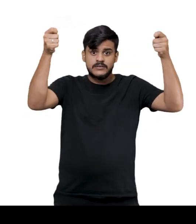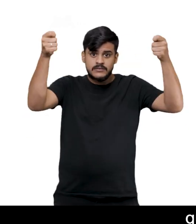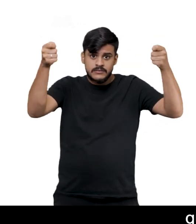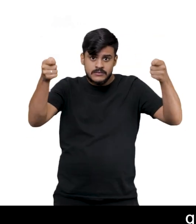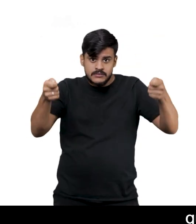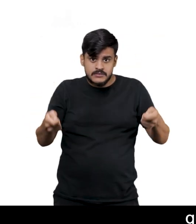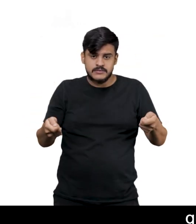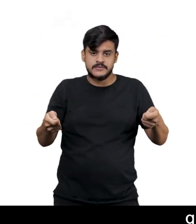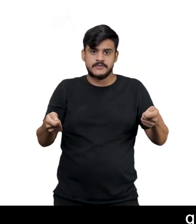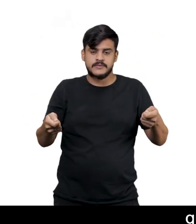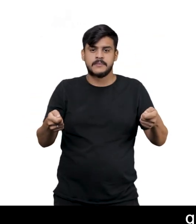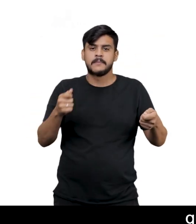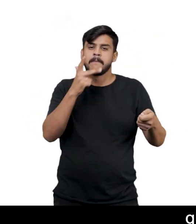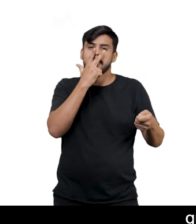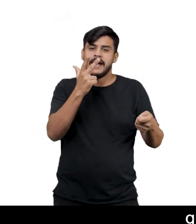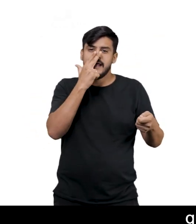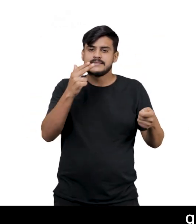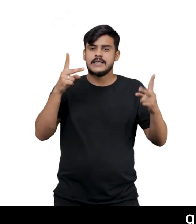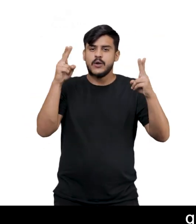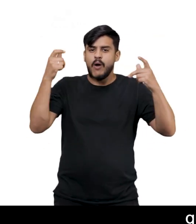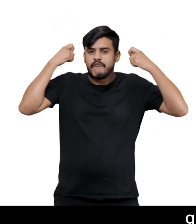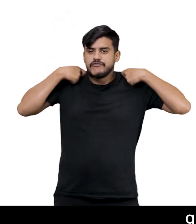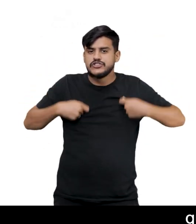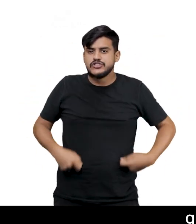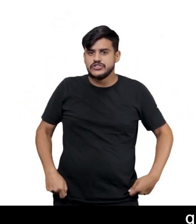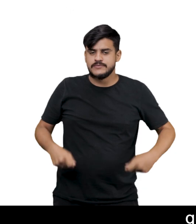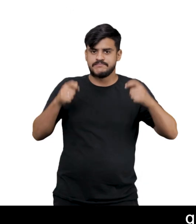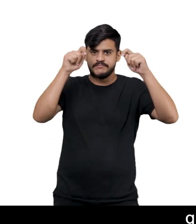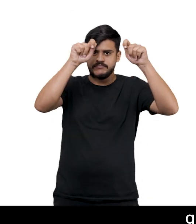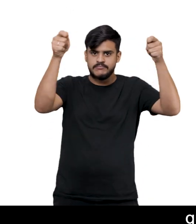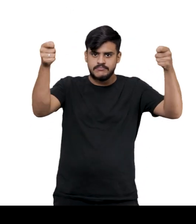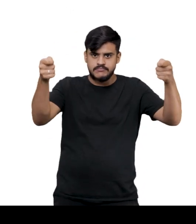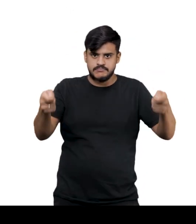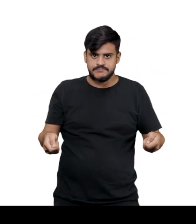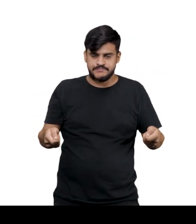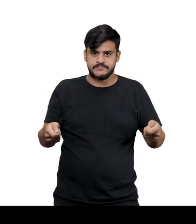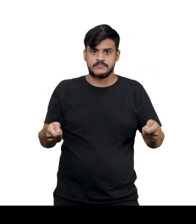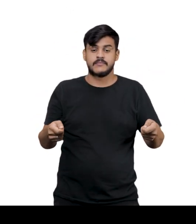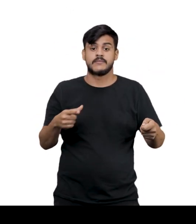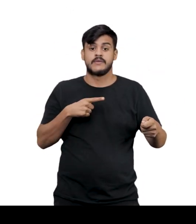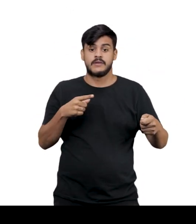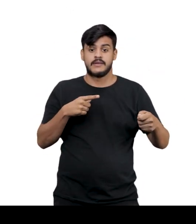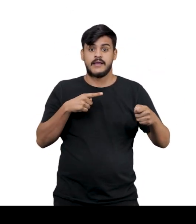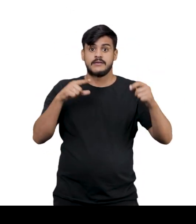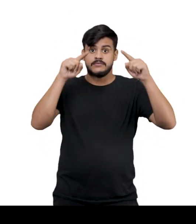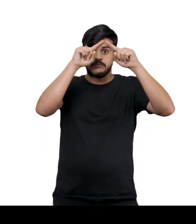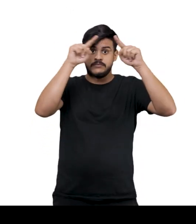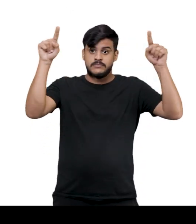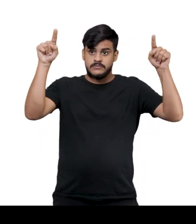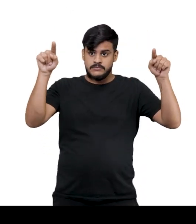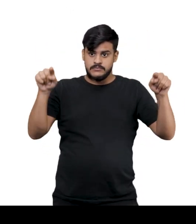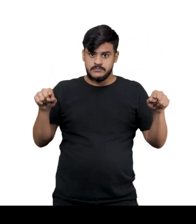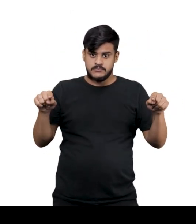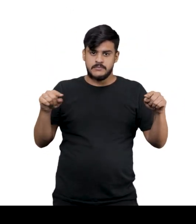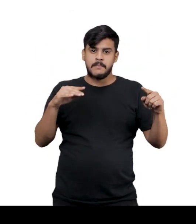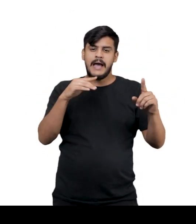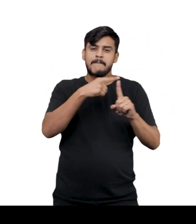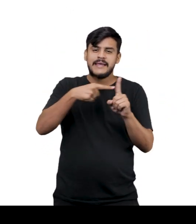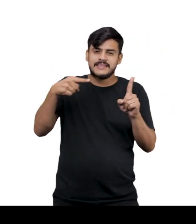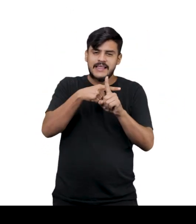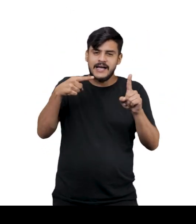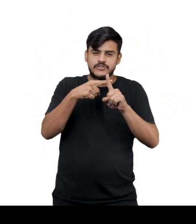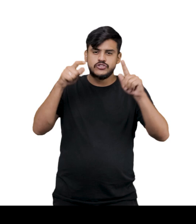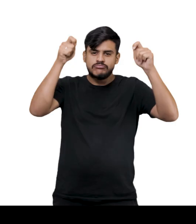tecido que sobrepõe parcialmente o chassi, como se o vestisse. O tecido cobre a parte superior e